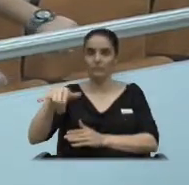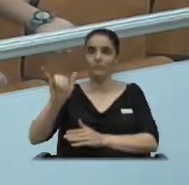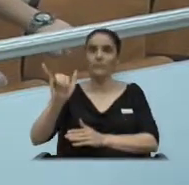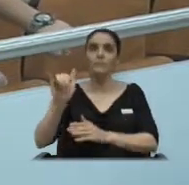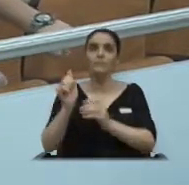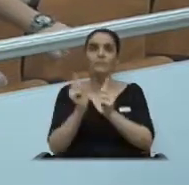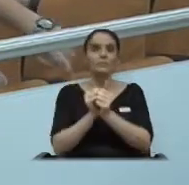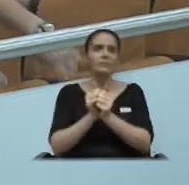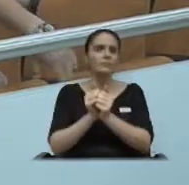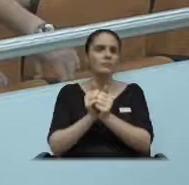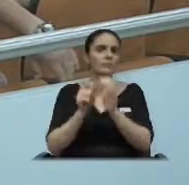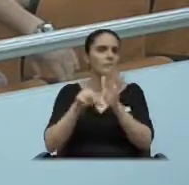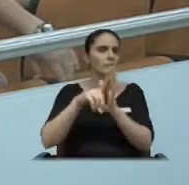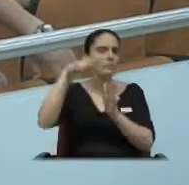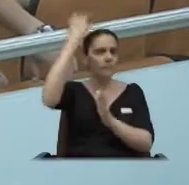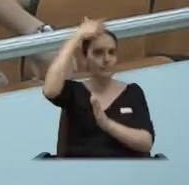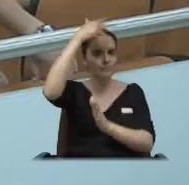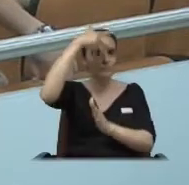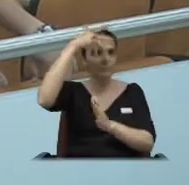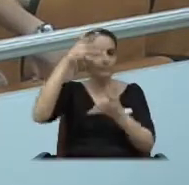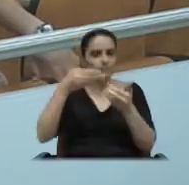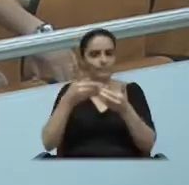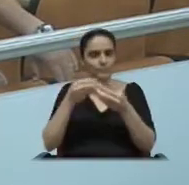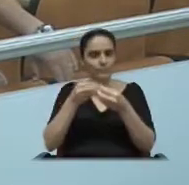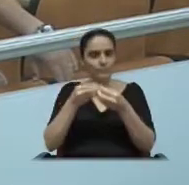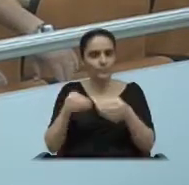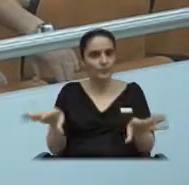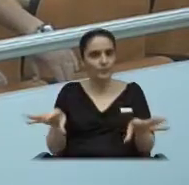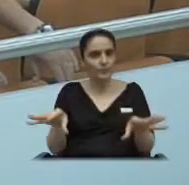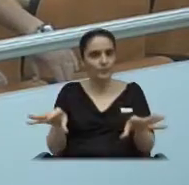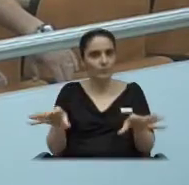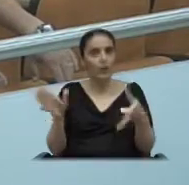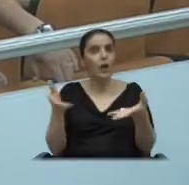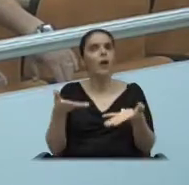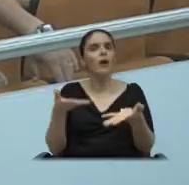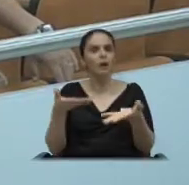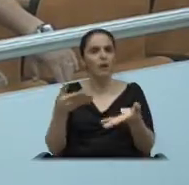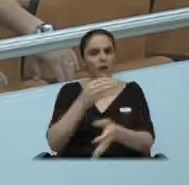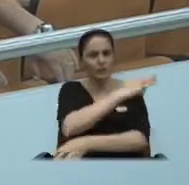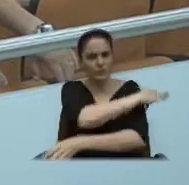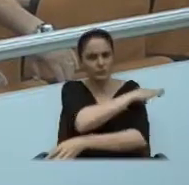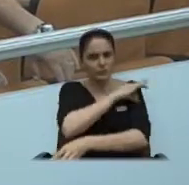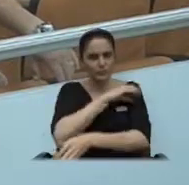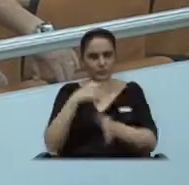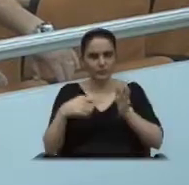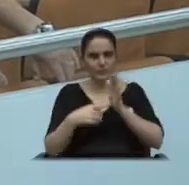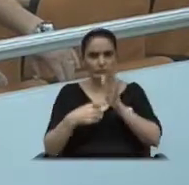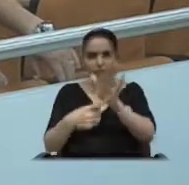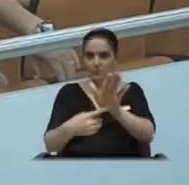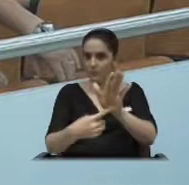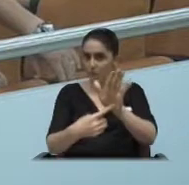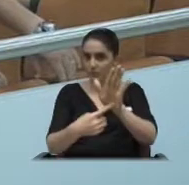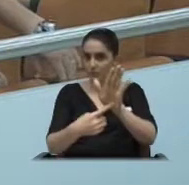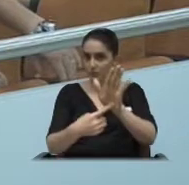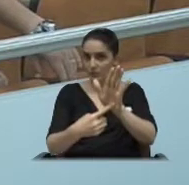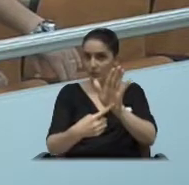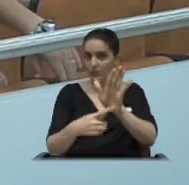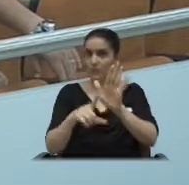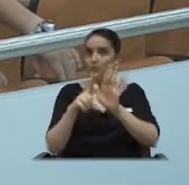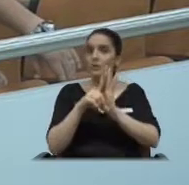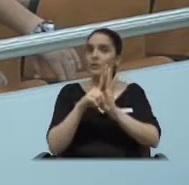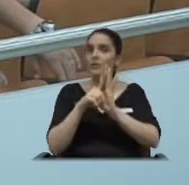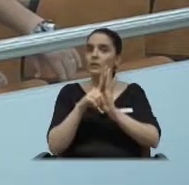Tanque. Minha preocupação é justamente essa. Quando o prefeito apresenta para esta casa a lei, ele faz